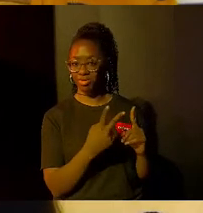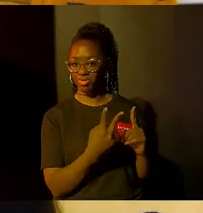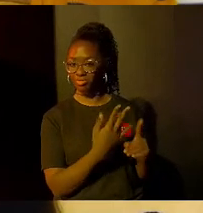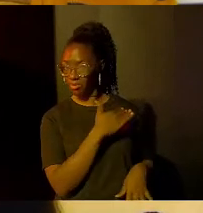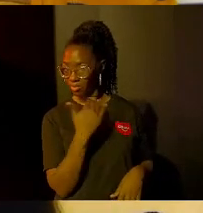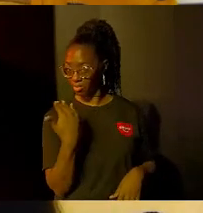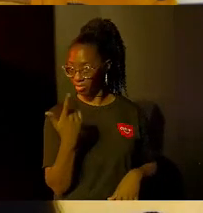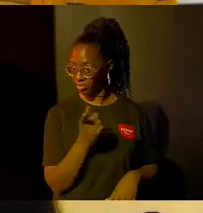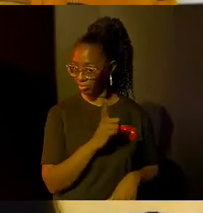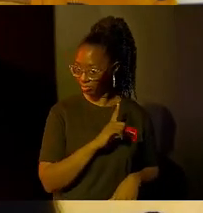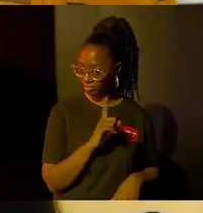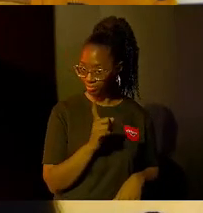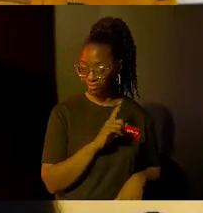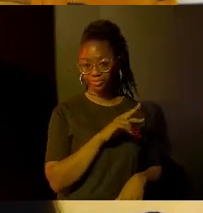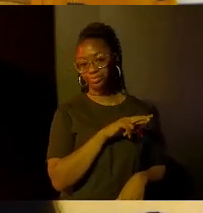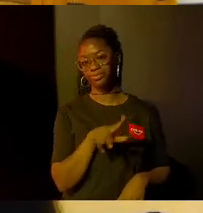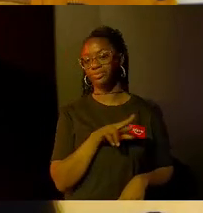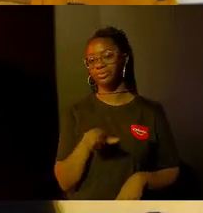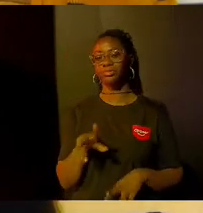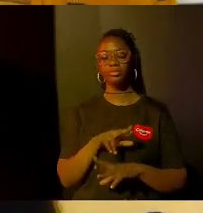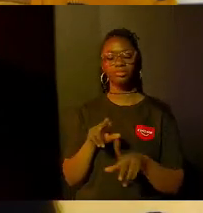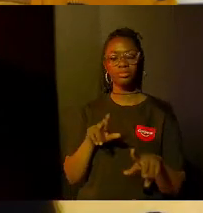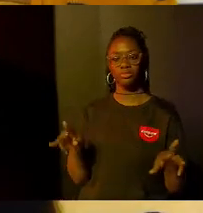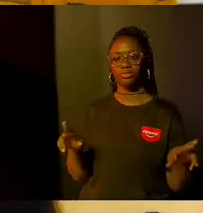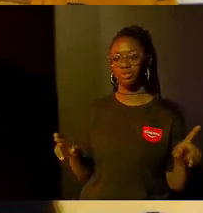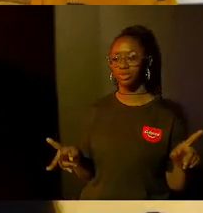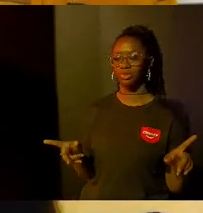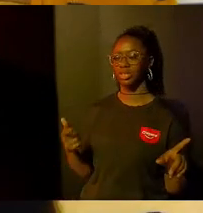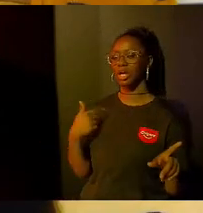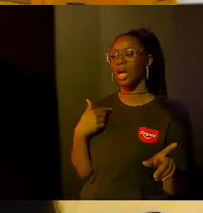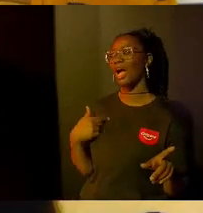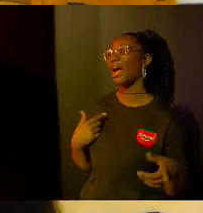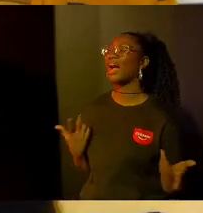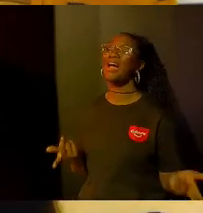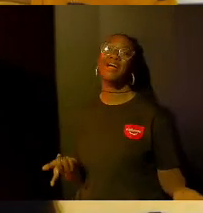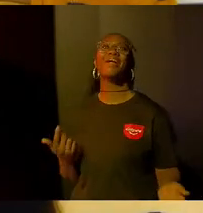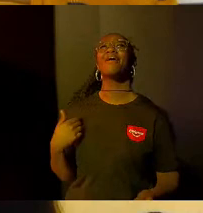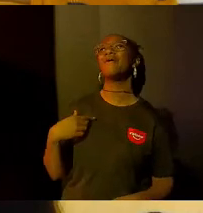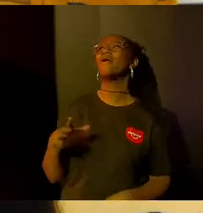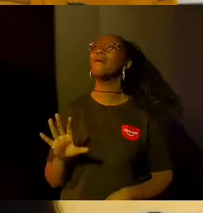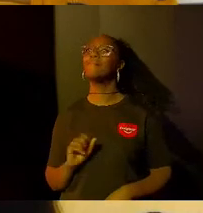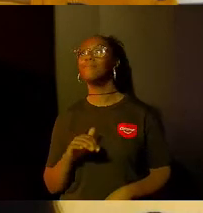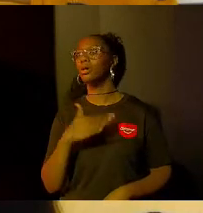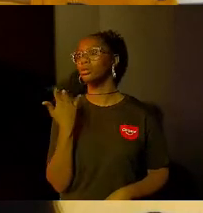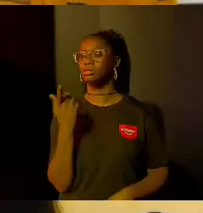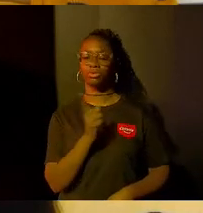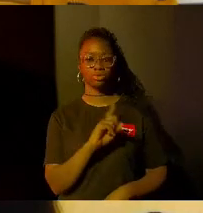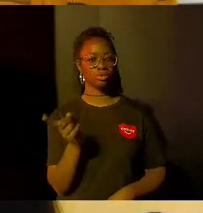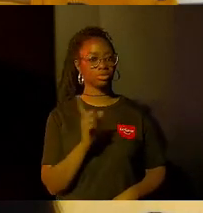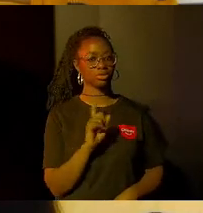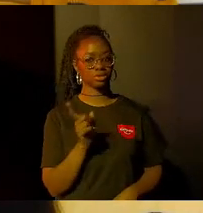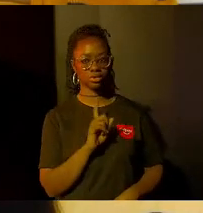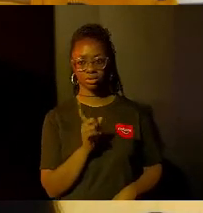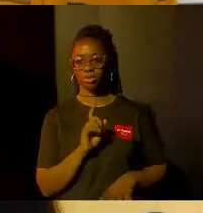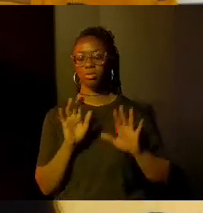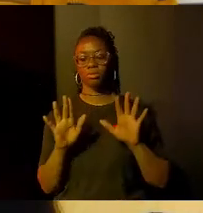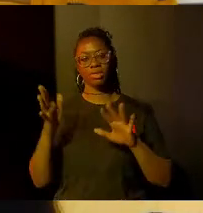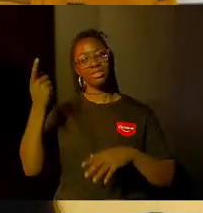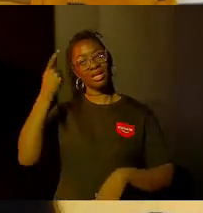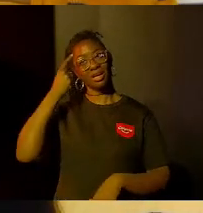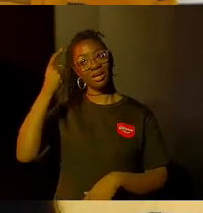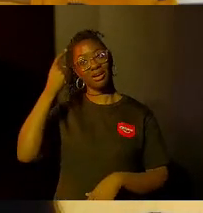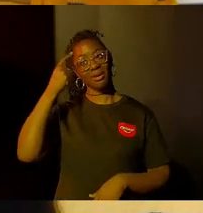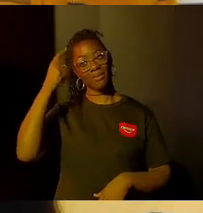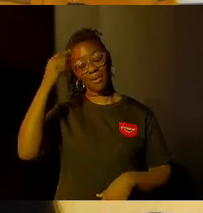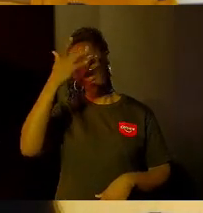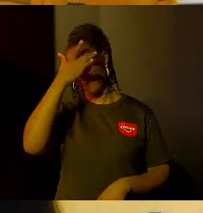não é por nenhuma tendência mórbida é absolutamente a cabeça de